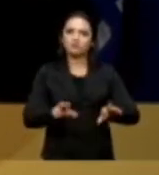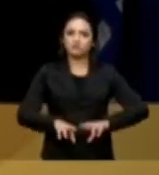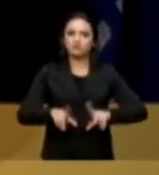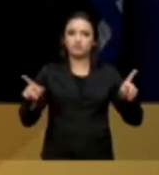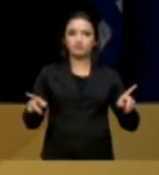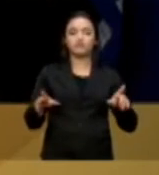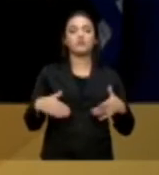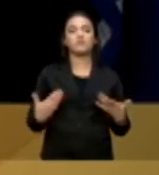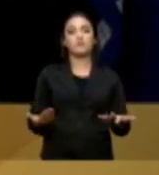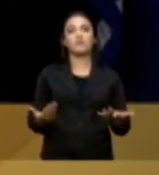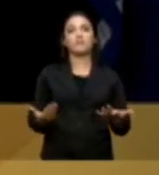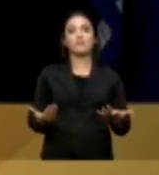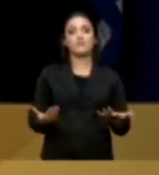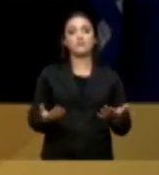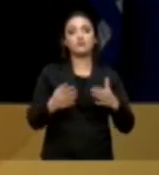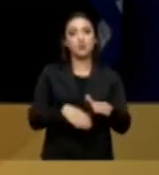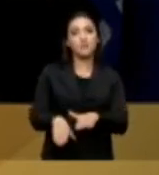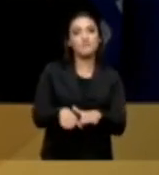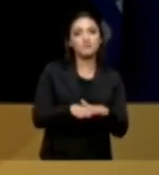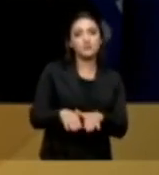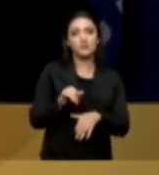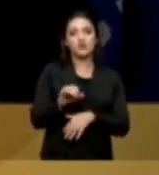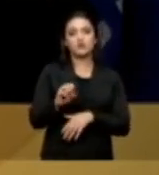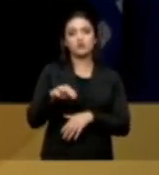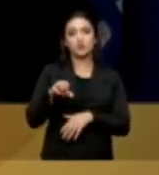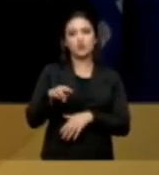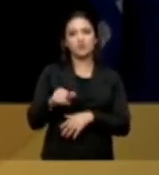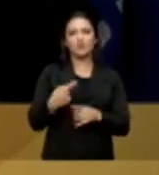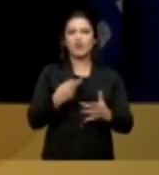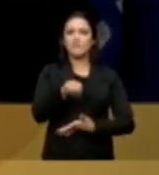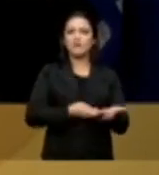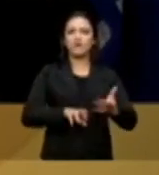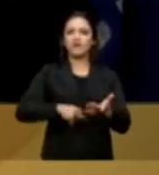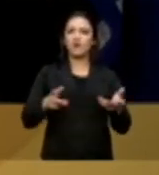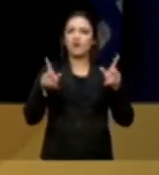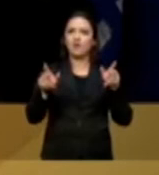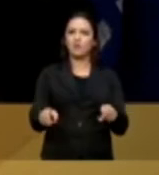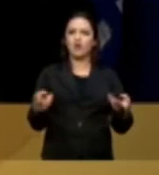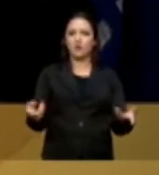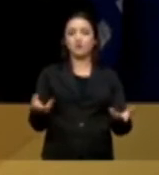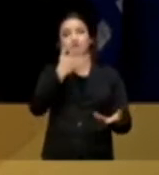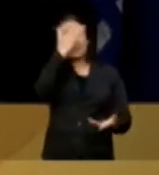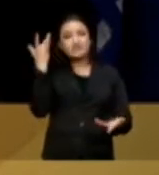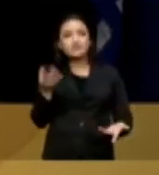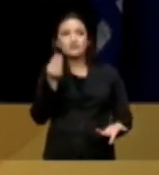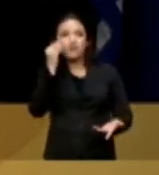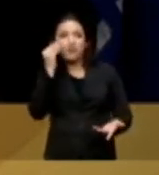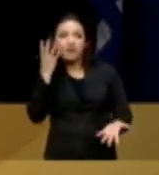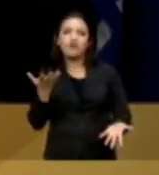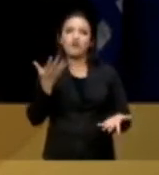o princípio da isonomia, pois a prova não seria a mesma. E os candidatos seriam testados de maneira